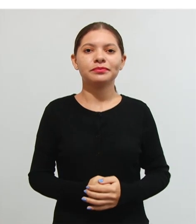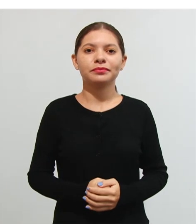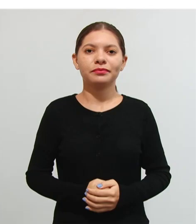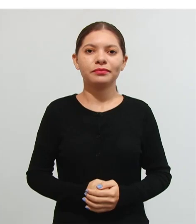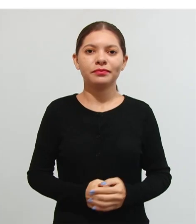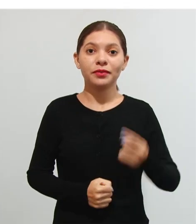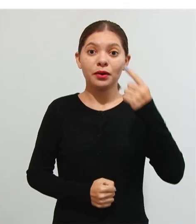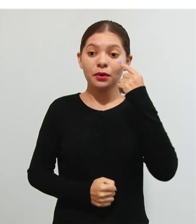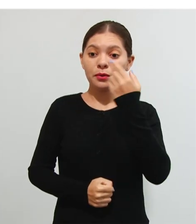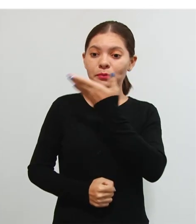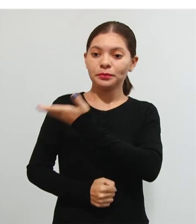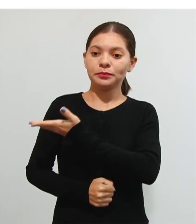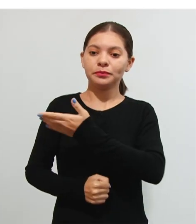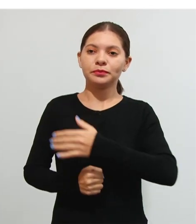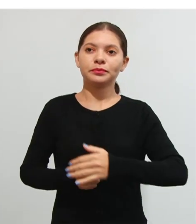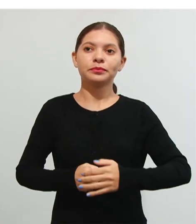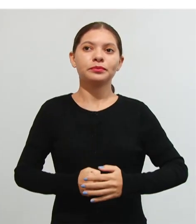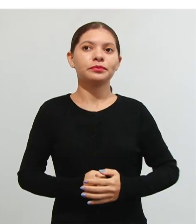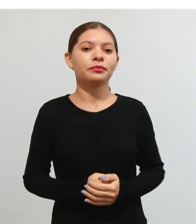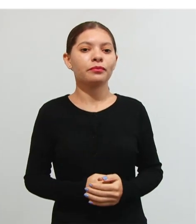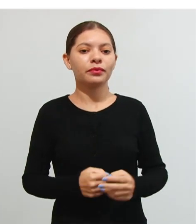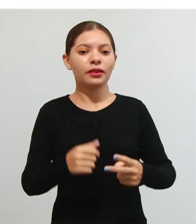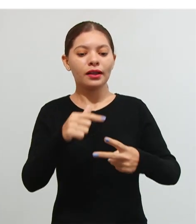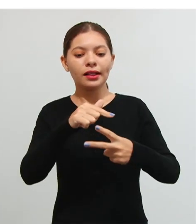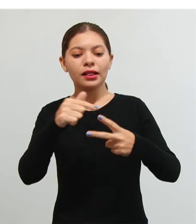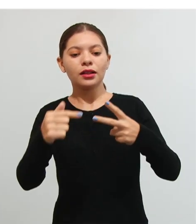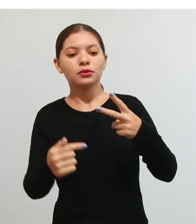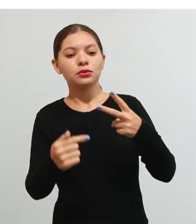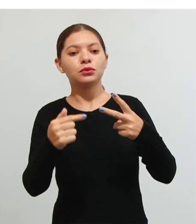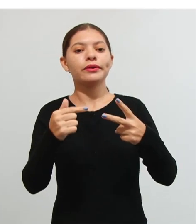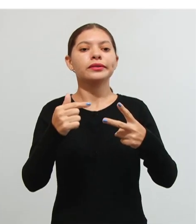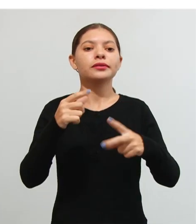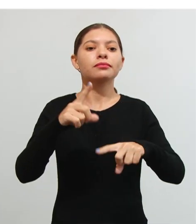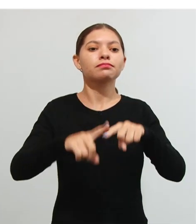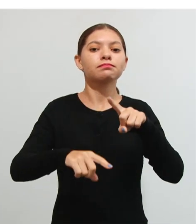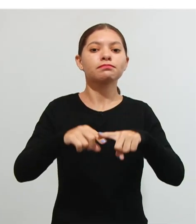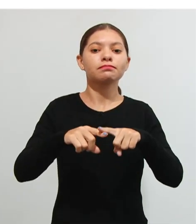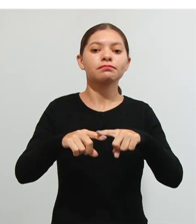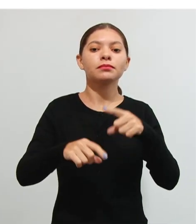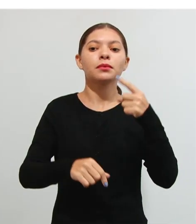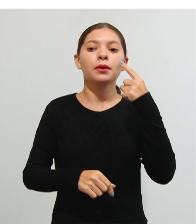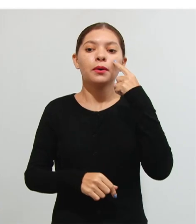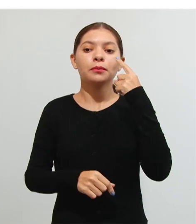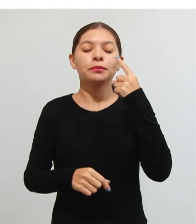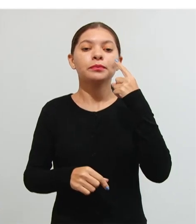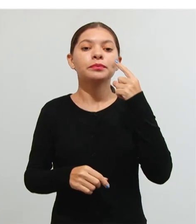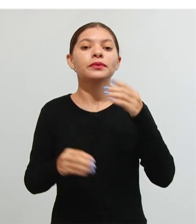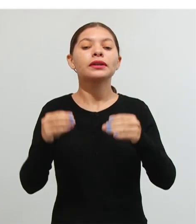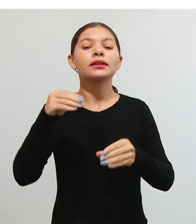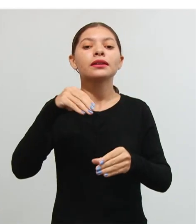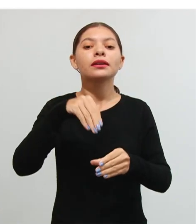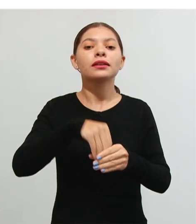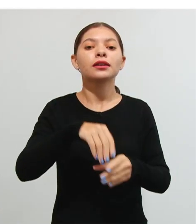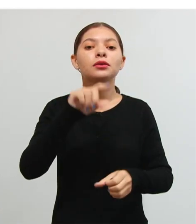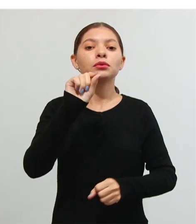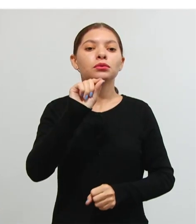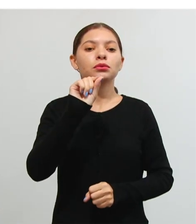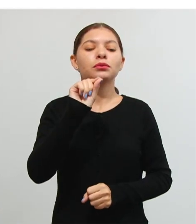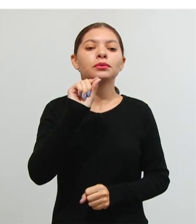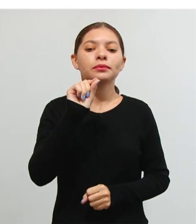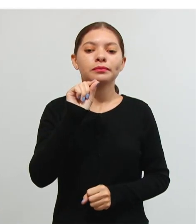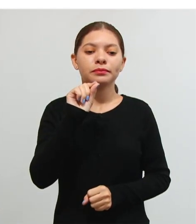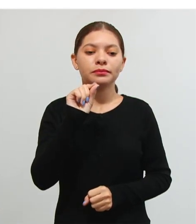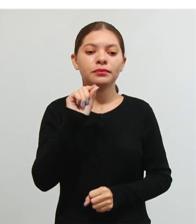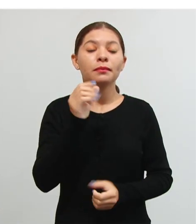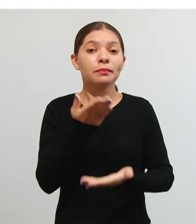Aqui eu trago para vocês esses dois materiais, essas duas que fazem parte da nossa bibliografia